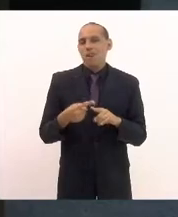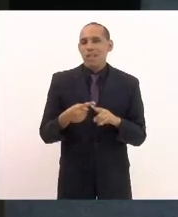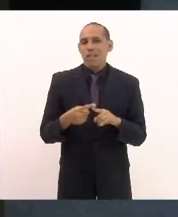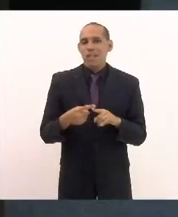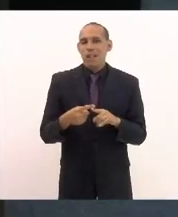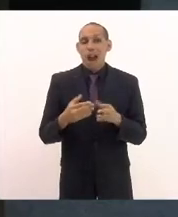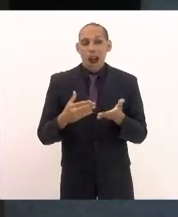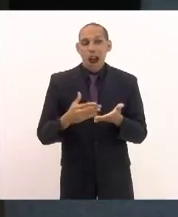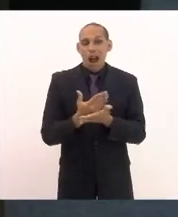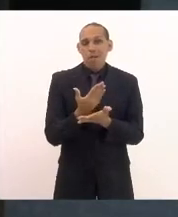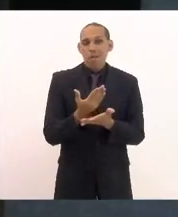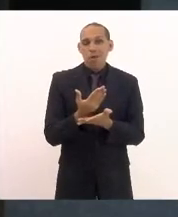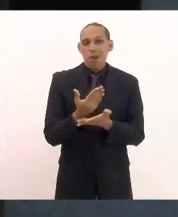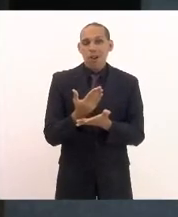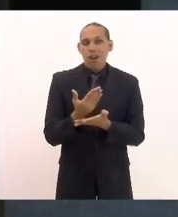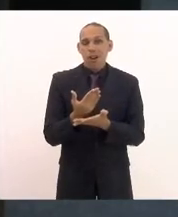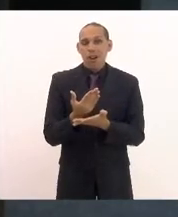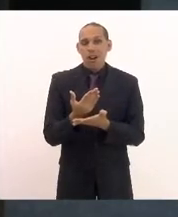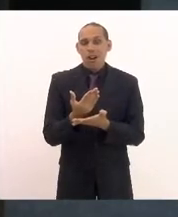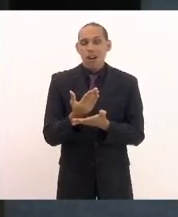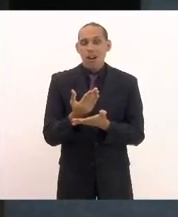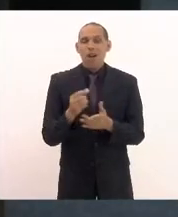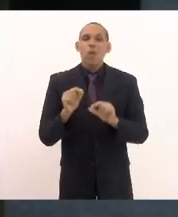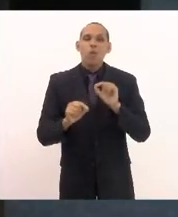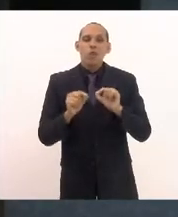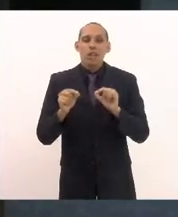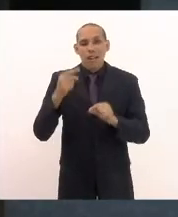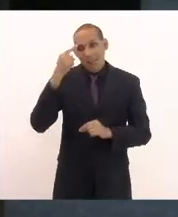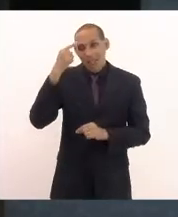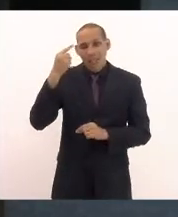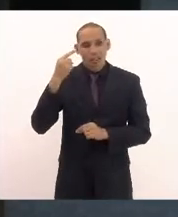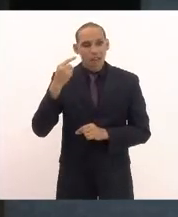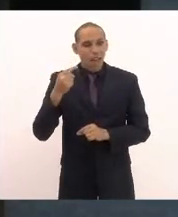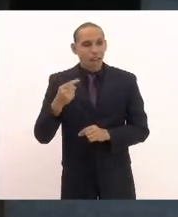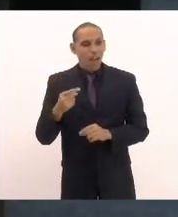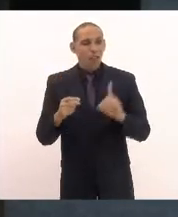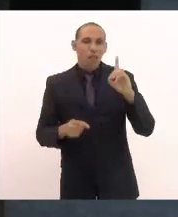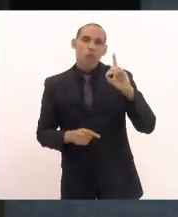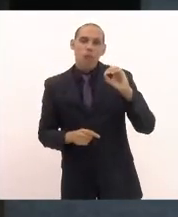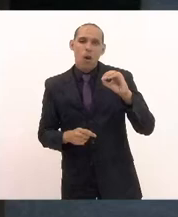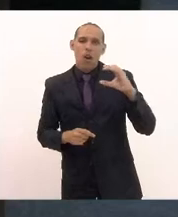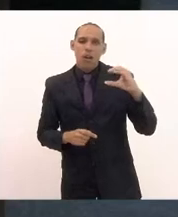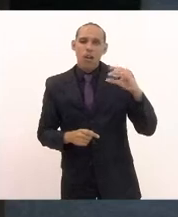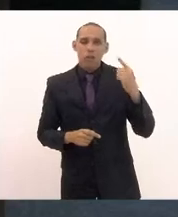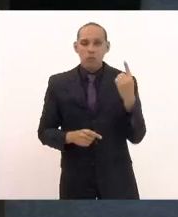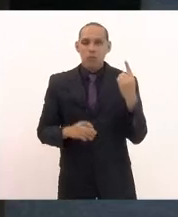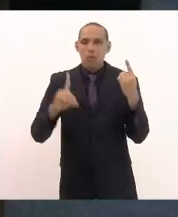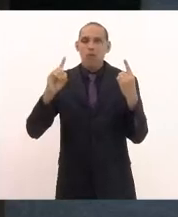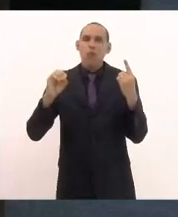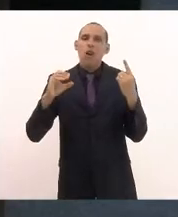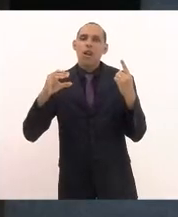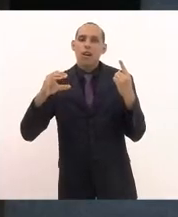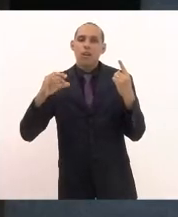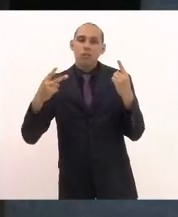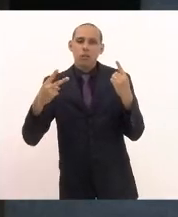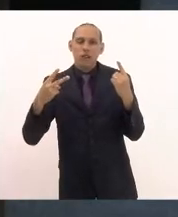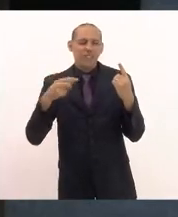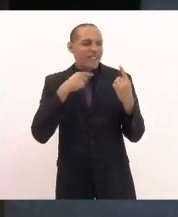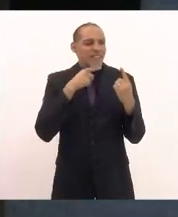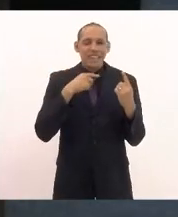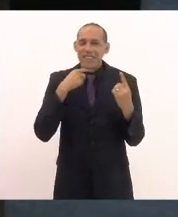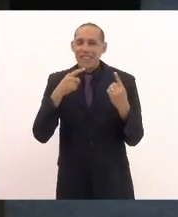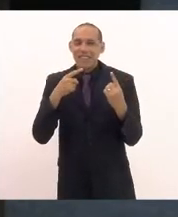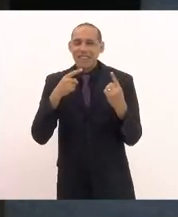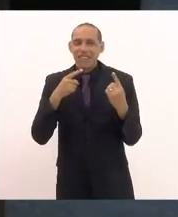não aprovando a mensagem para ninguém, nem para os DOC 1, nem para os DOC 2. Nas